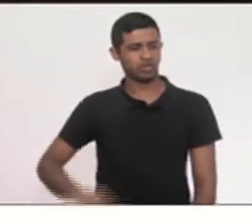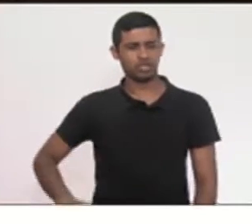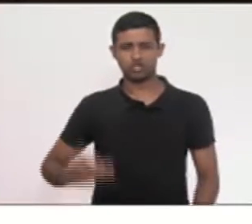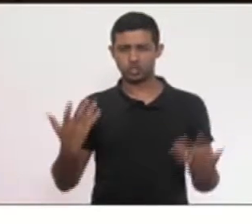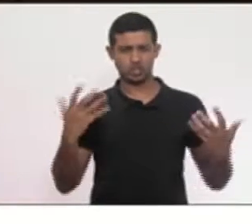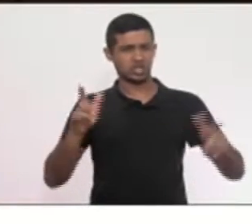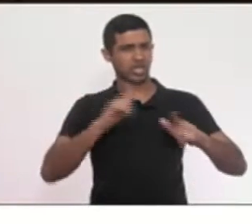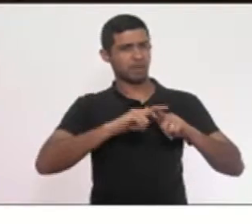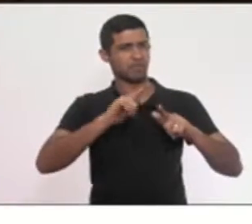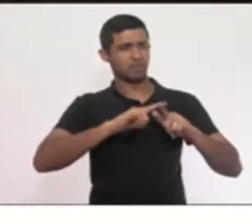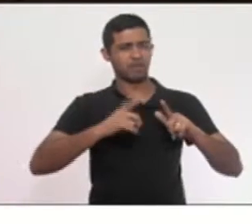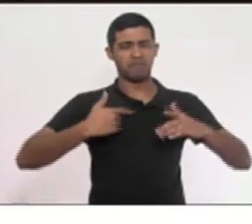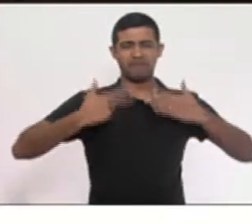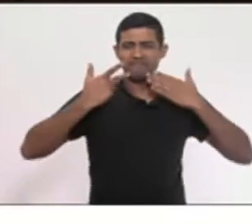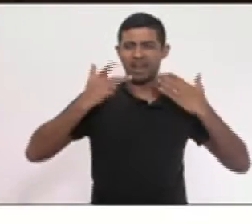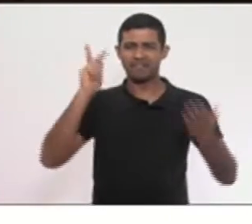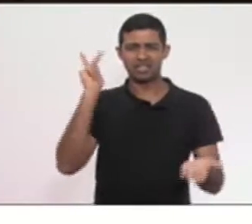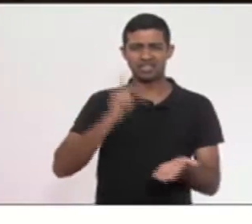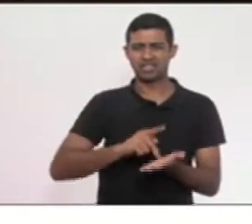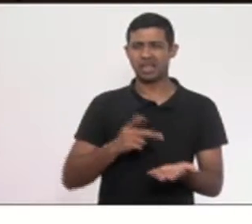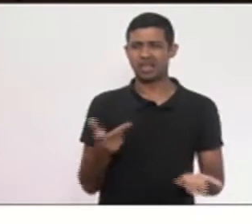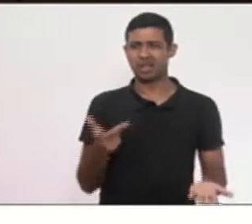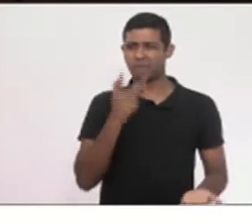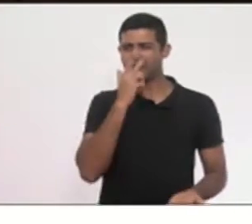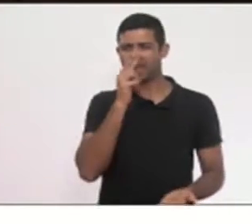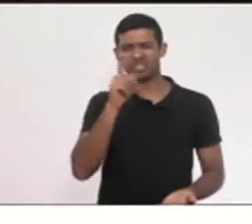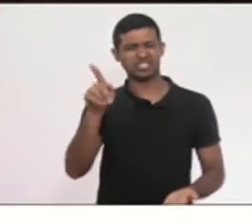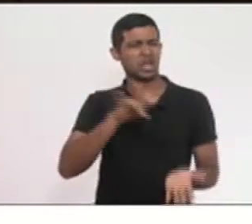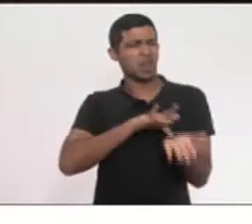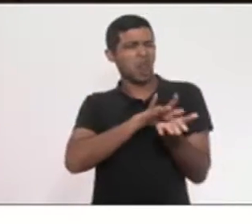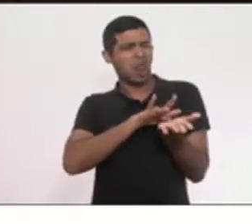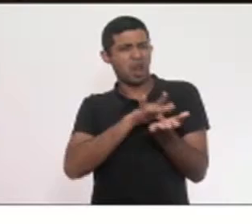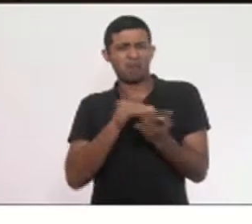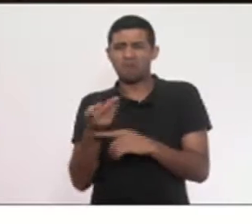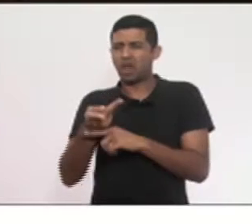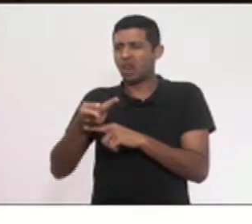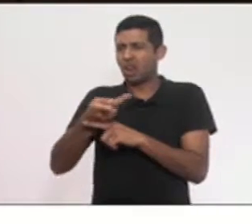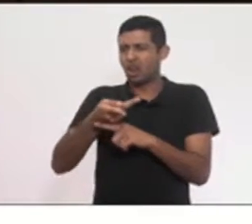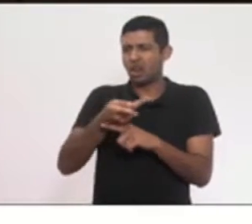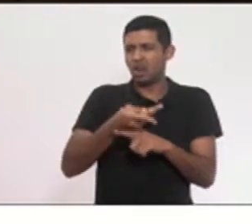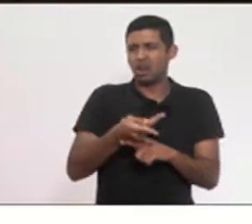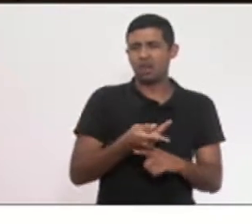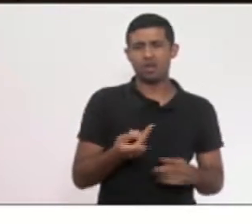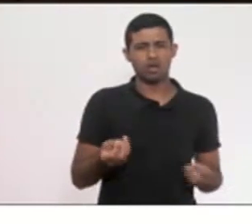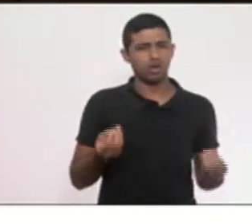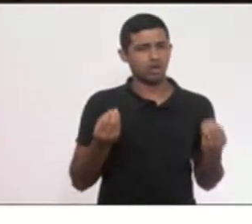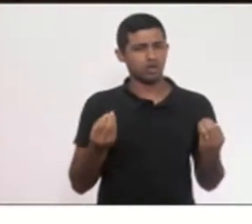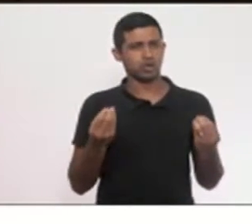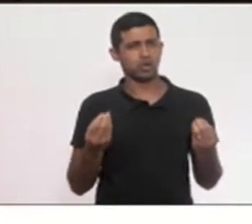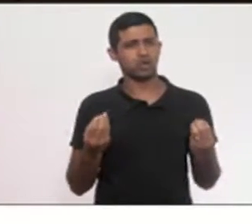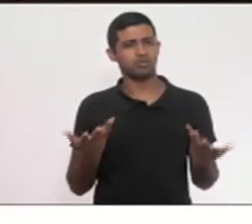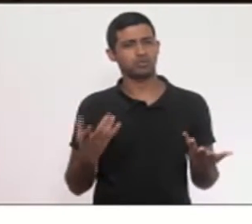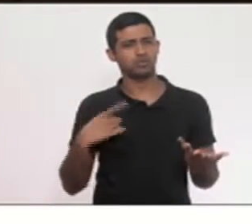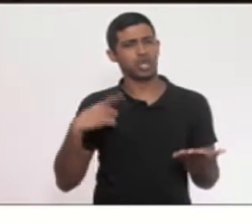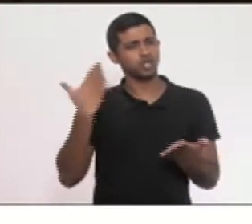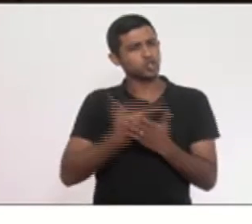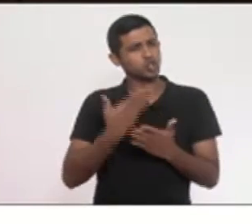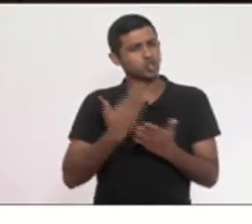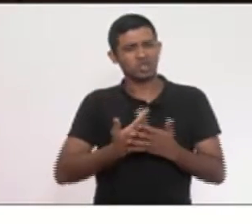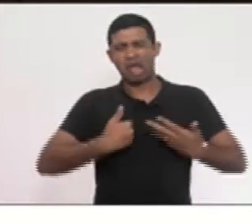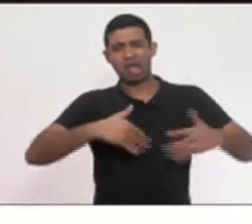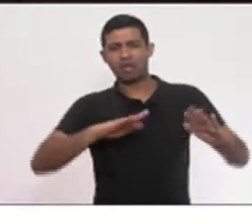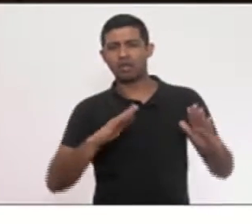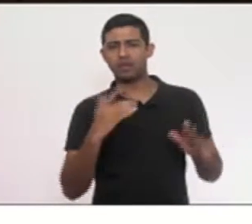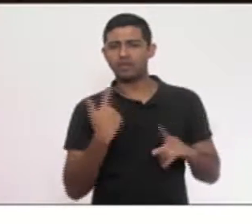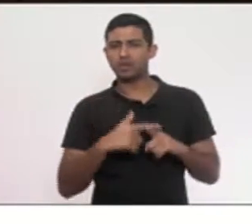real das drogas e fica buscando distorcer estatísticas, desqualificar estudos, porque é inimigo